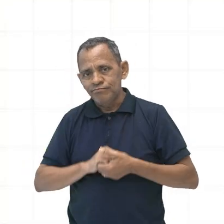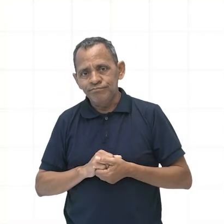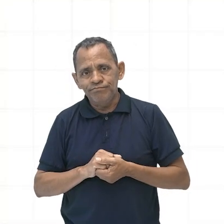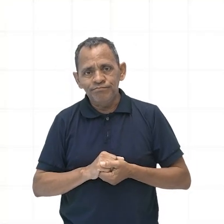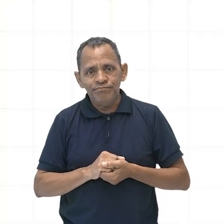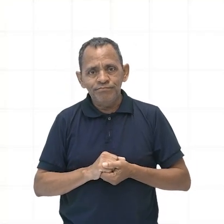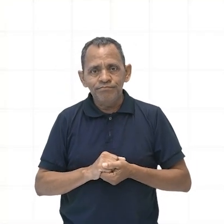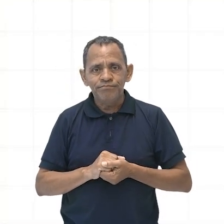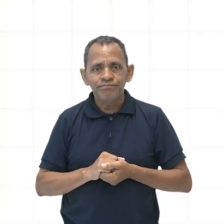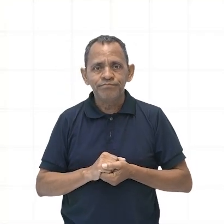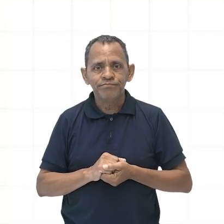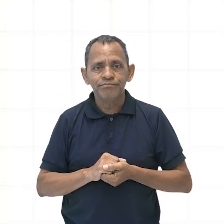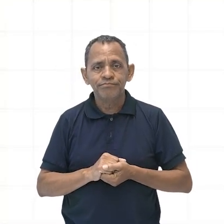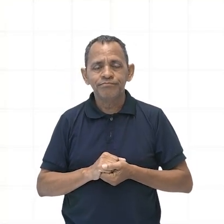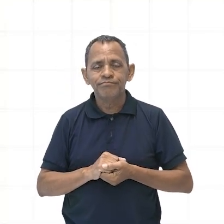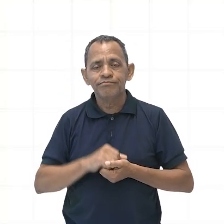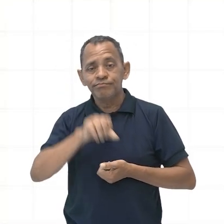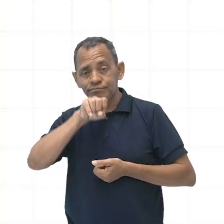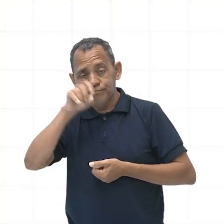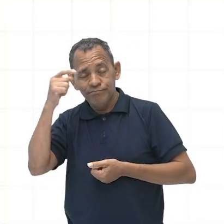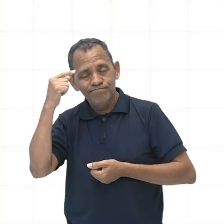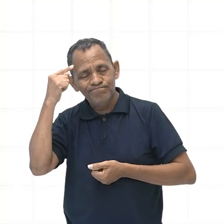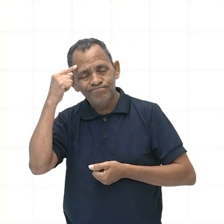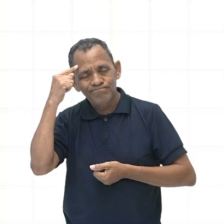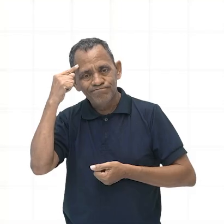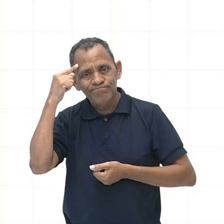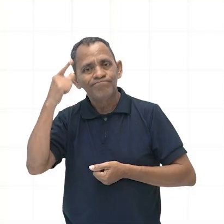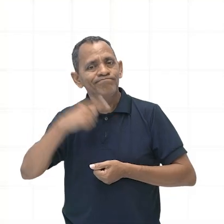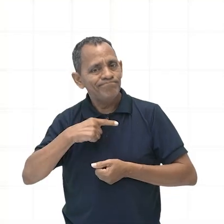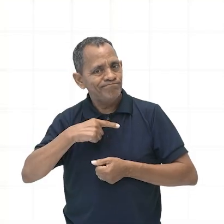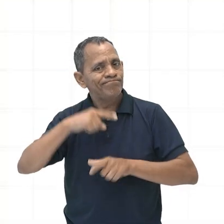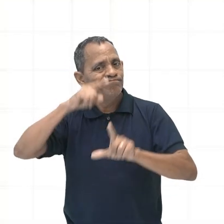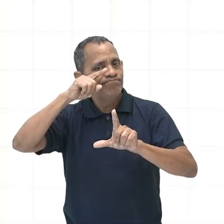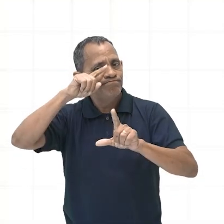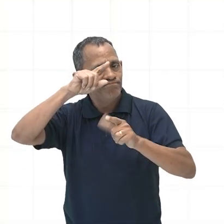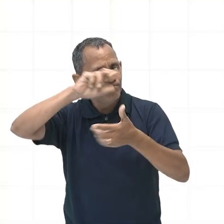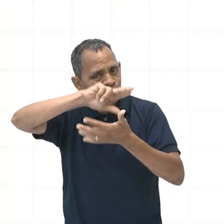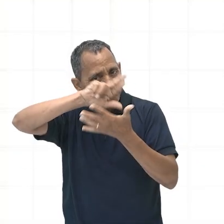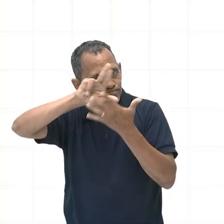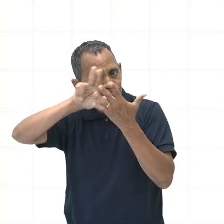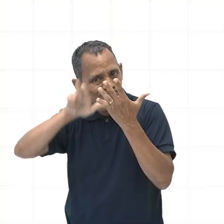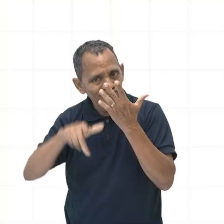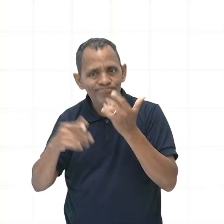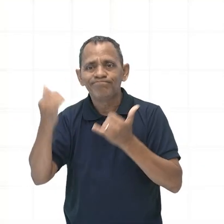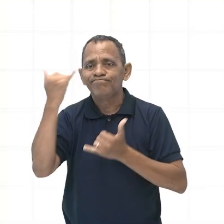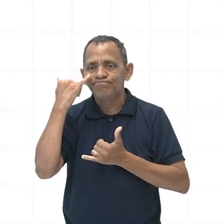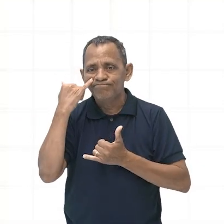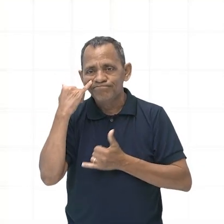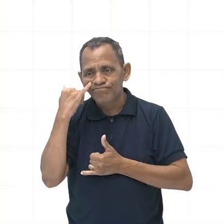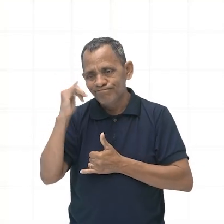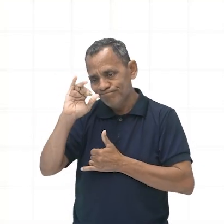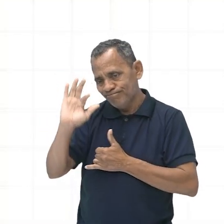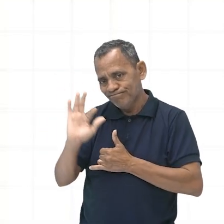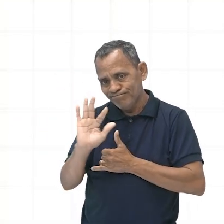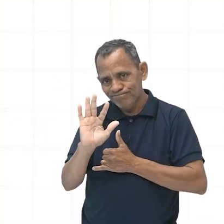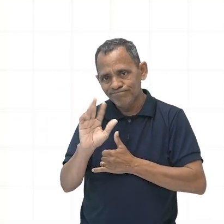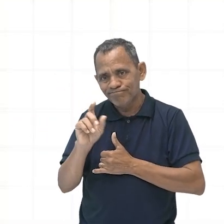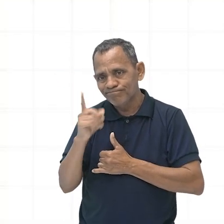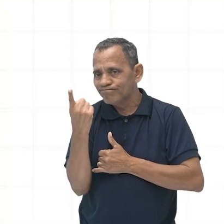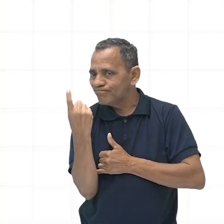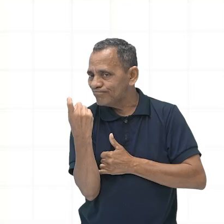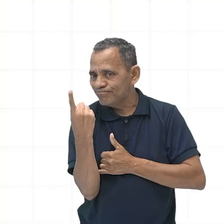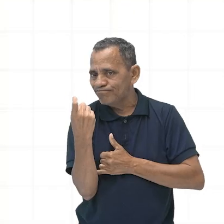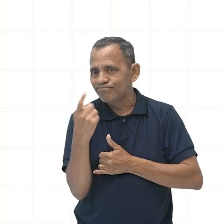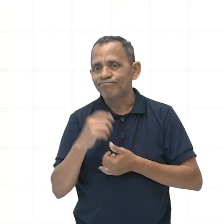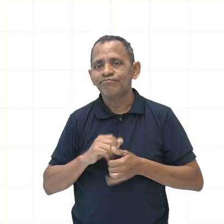quando eu penso em infográfico, eu vou ter várias informações numa única imagem. É por isso que vocês podem